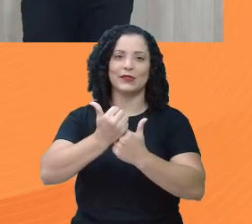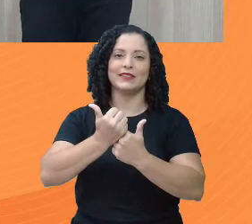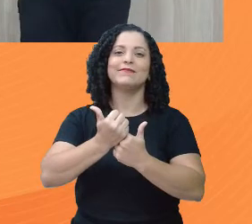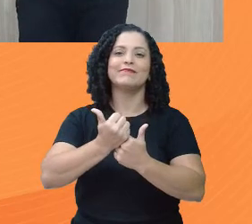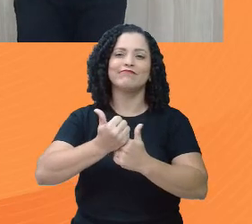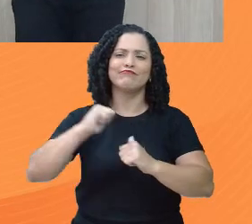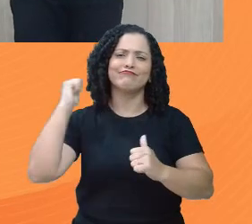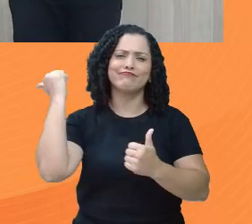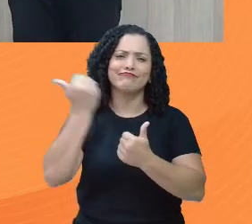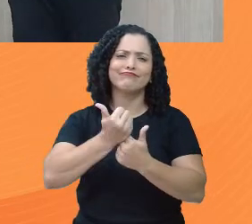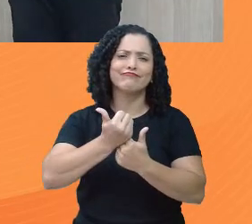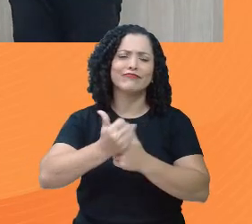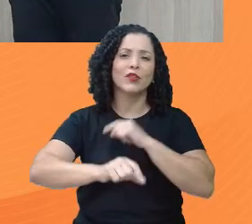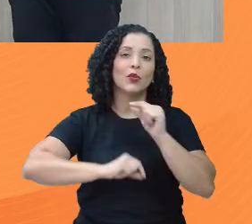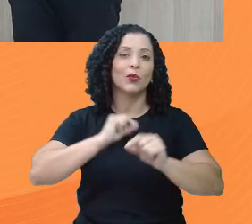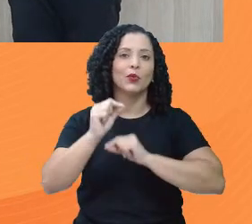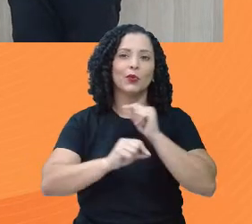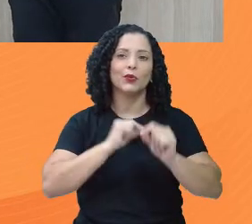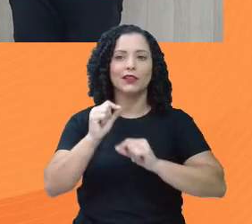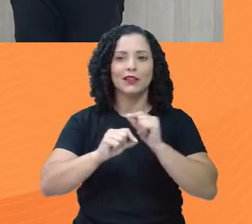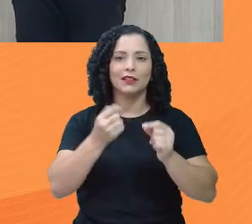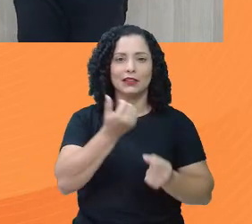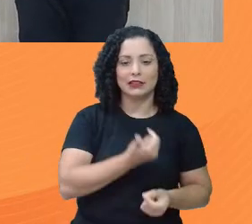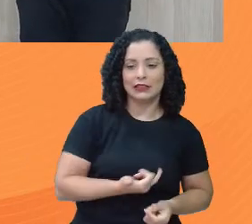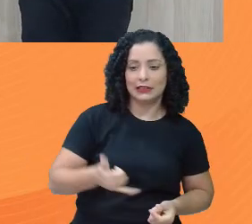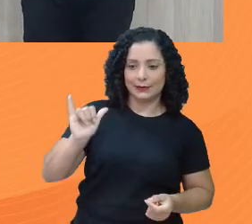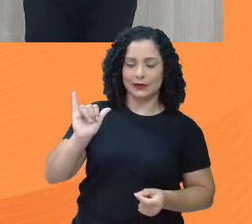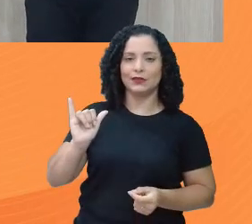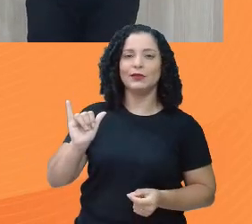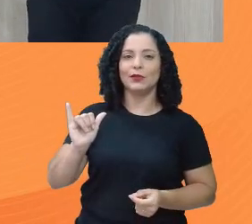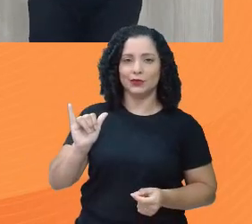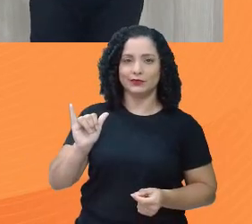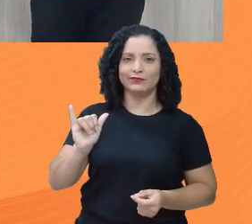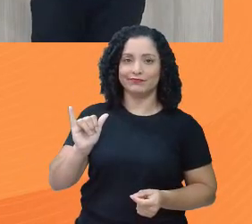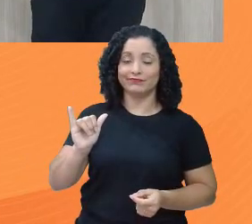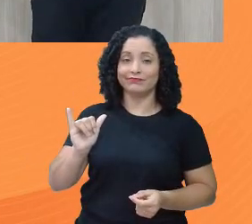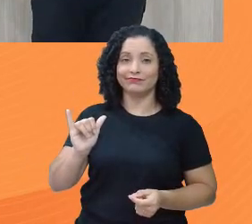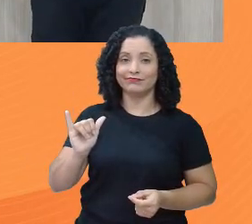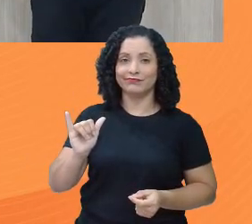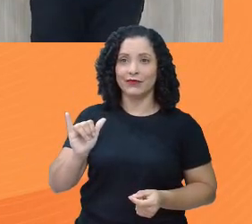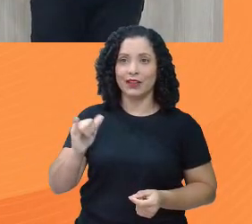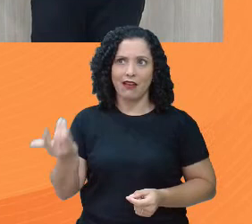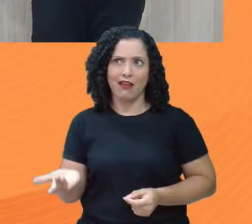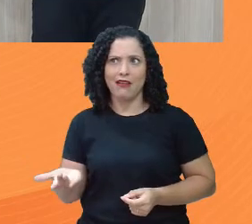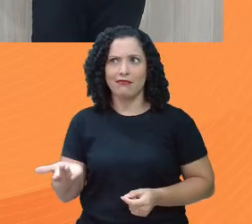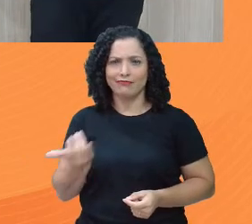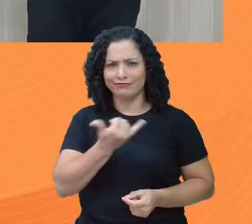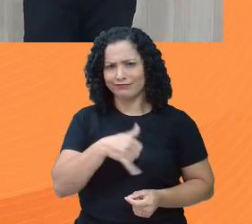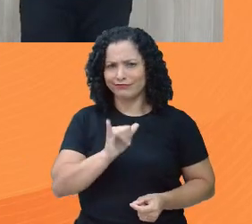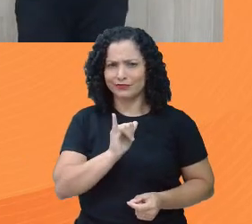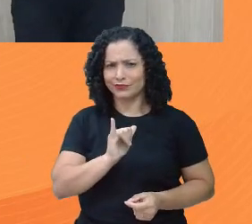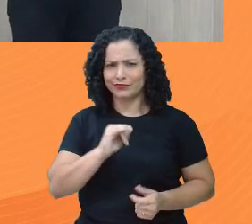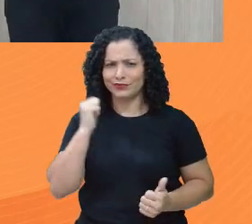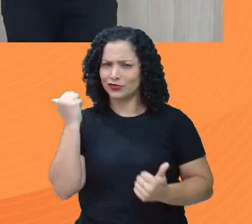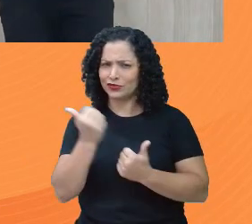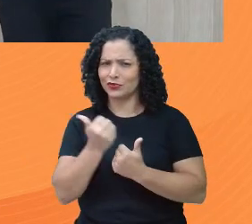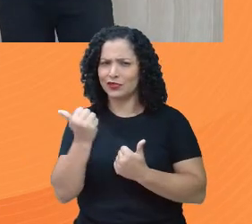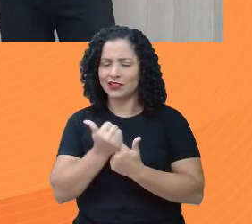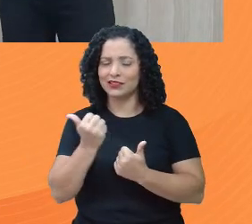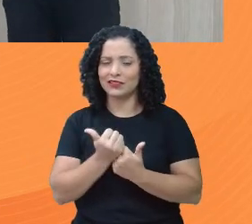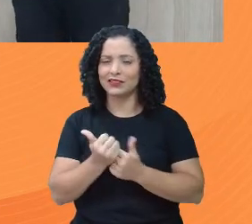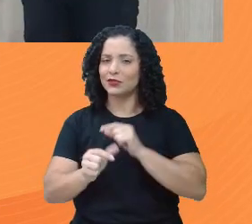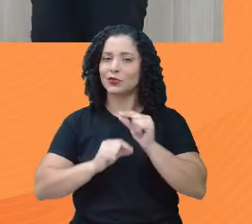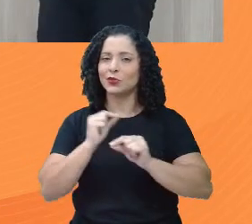vai substituir esse valor de y que a gente tem na equação de cima, tá? Pelo valor de y que a gente encontrou. O que foi que encontramos